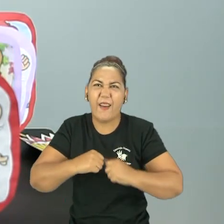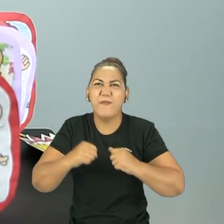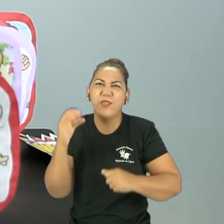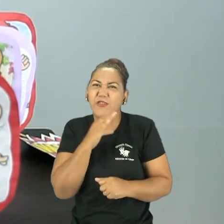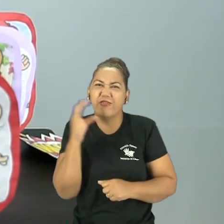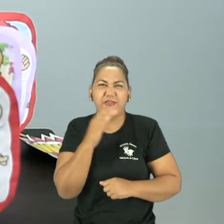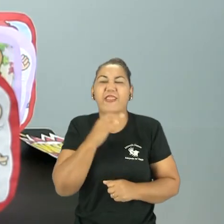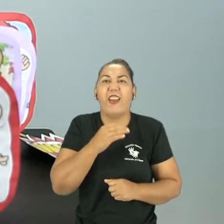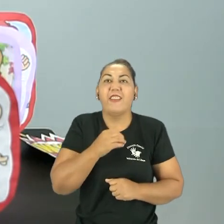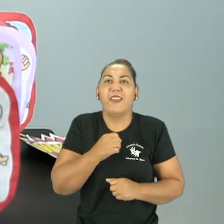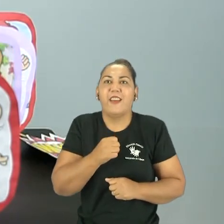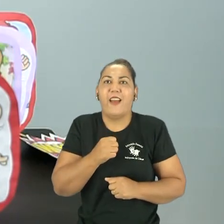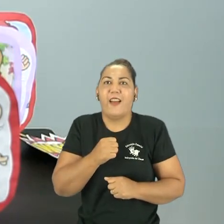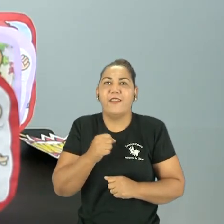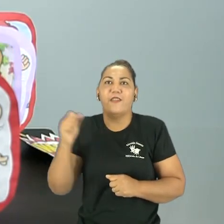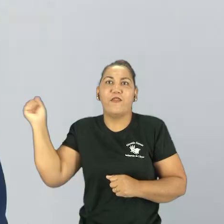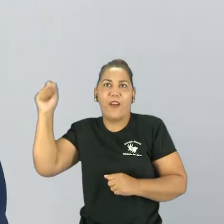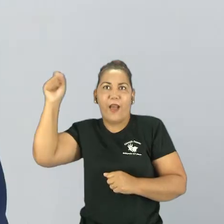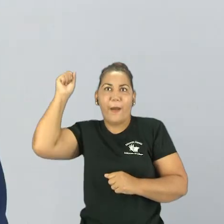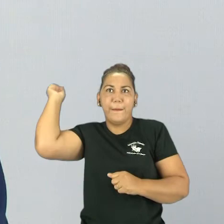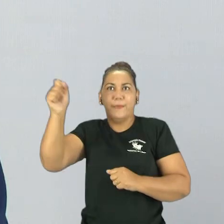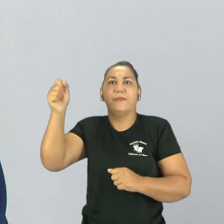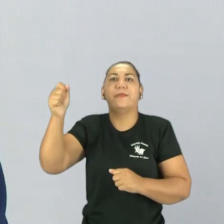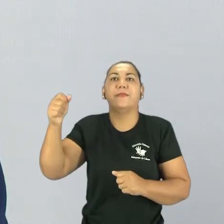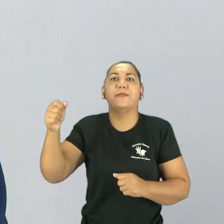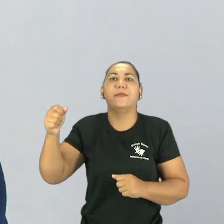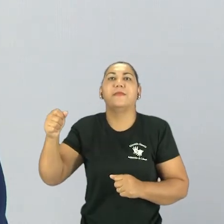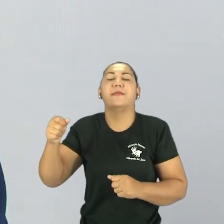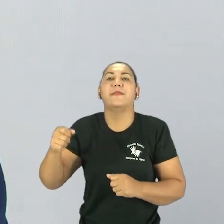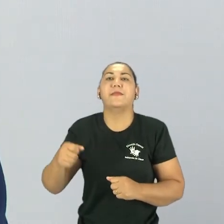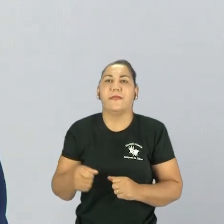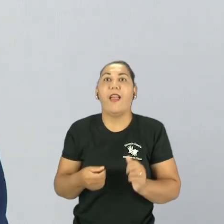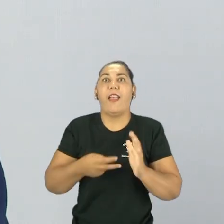coelhinho passando também, aí tem esse zap.